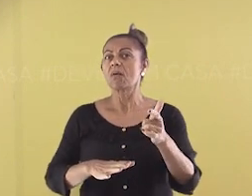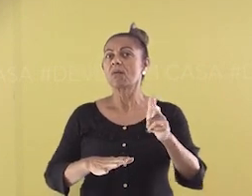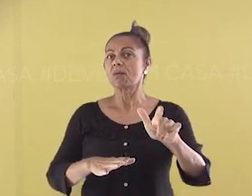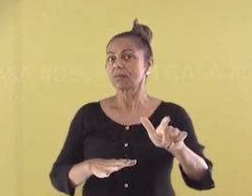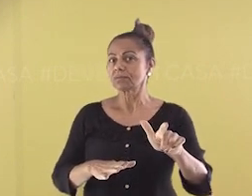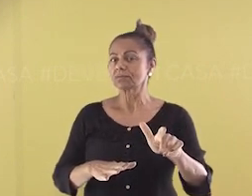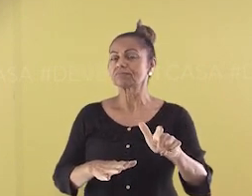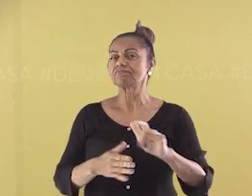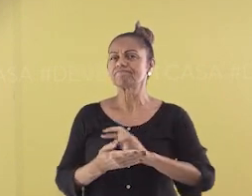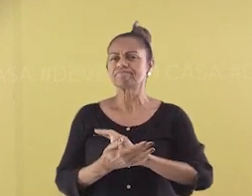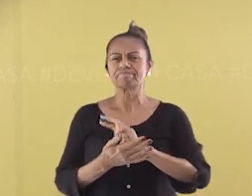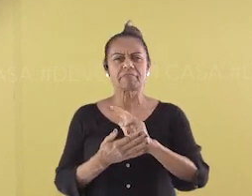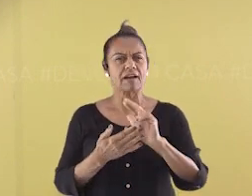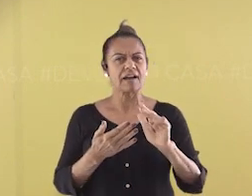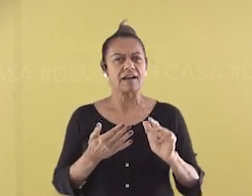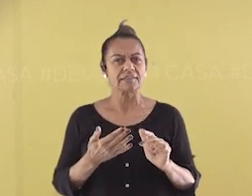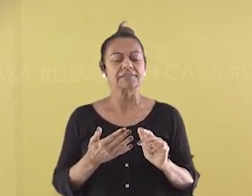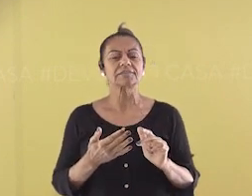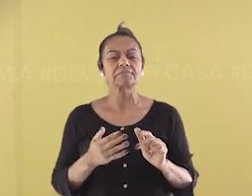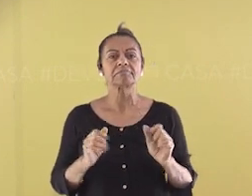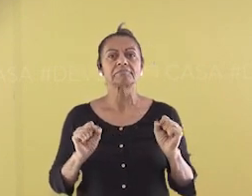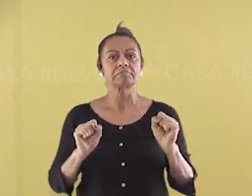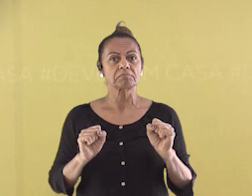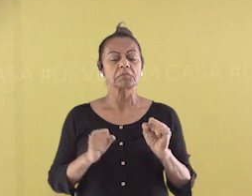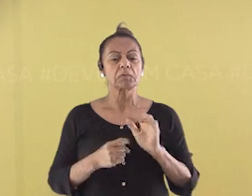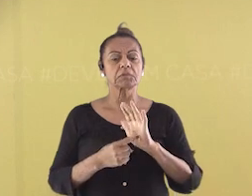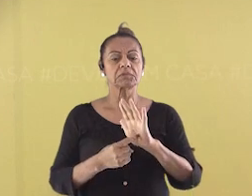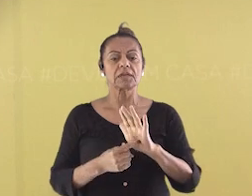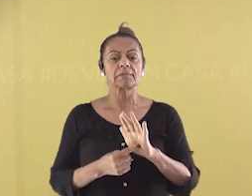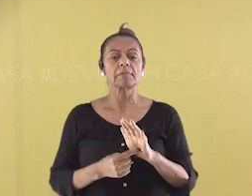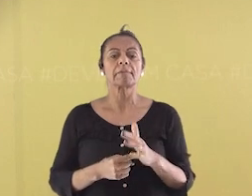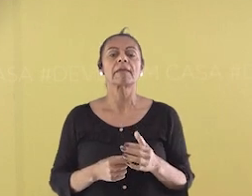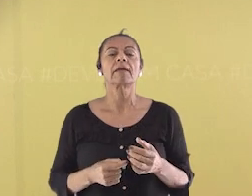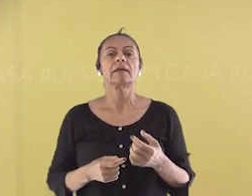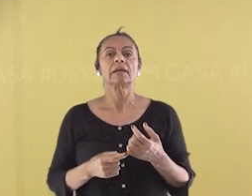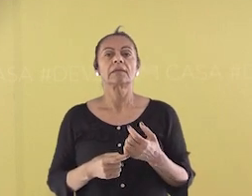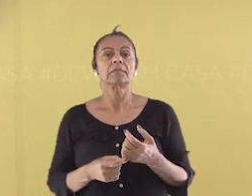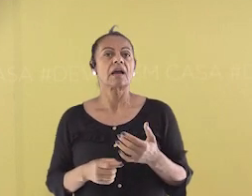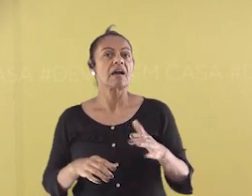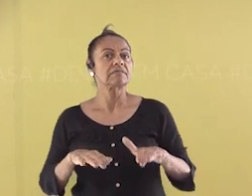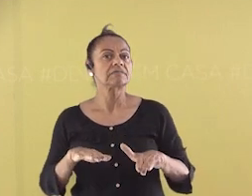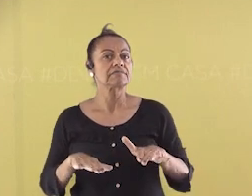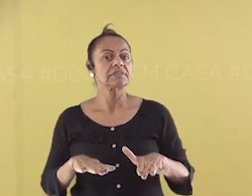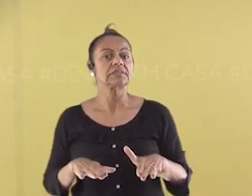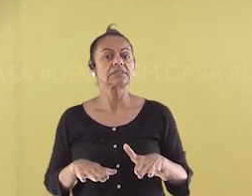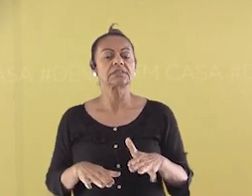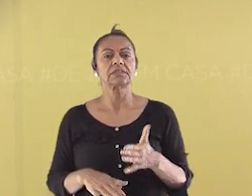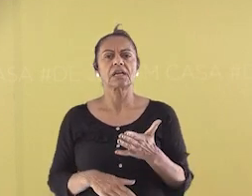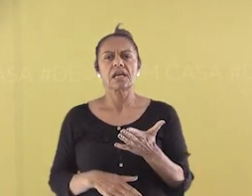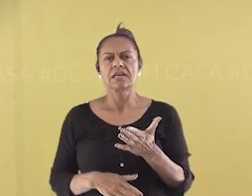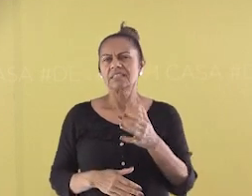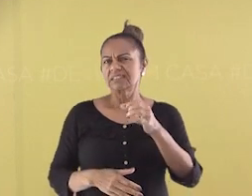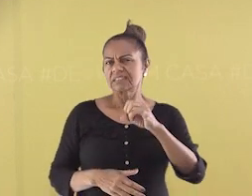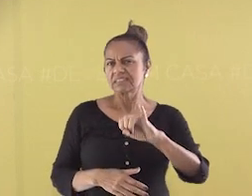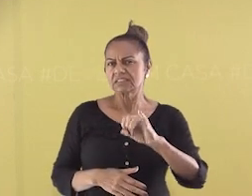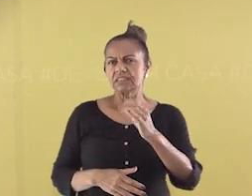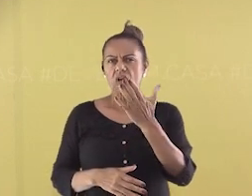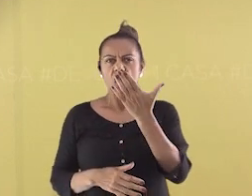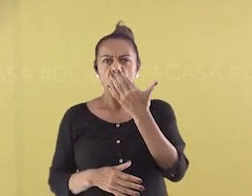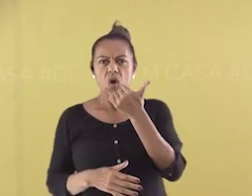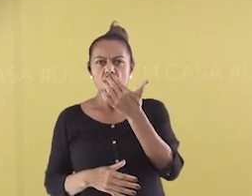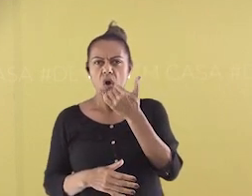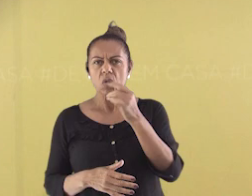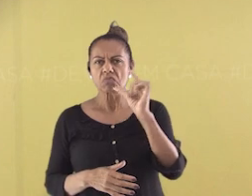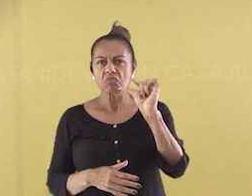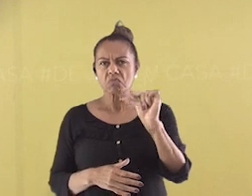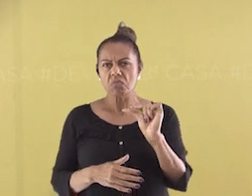Diante disso, entendemos que tanto a falta de alguns alimentos quanto o seu consumo em excesso podem prejudicar a nossa